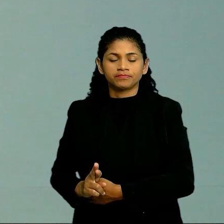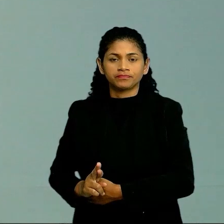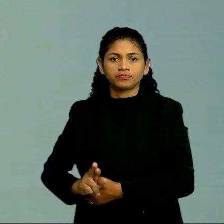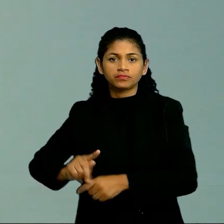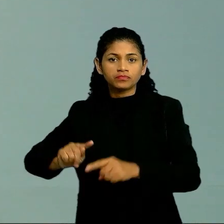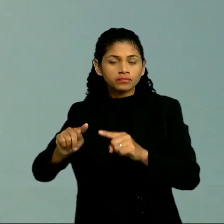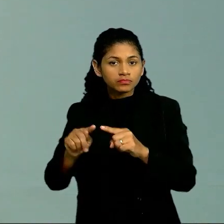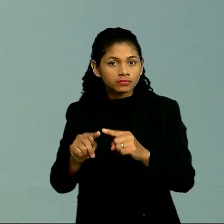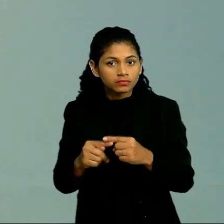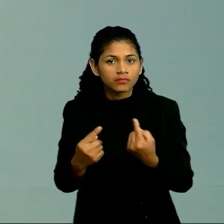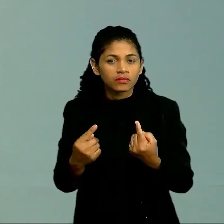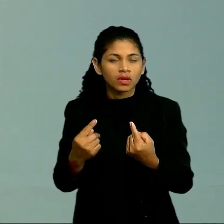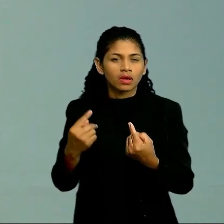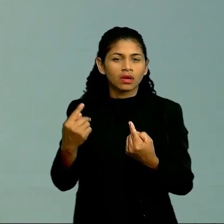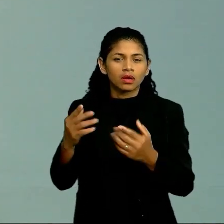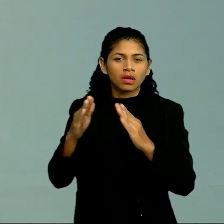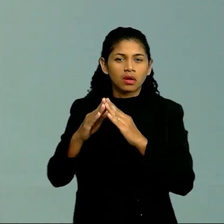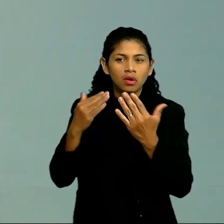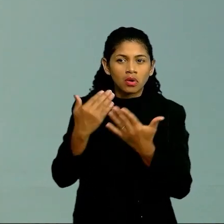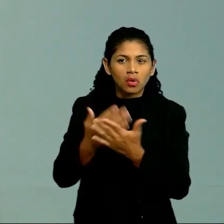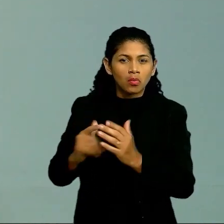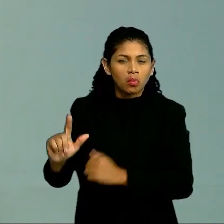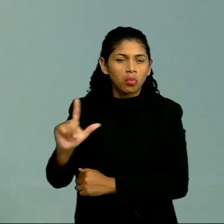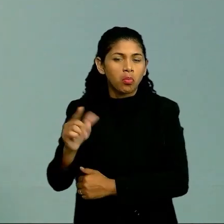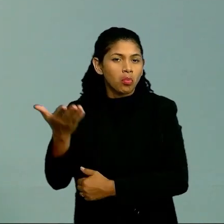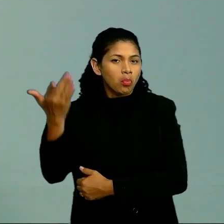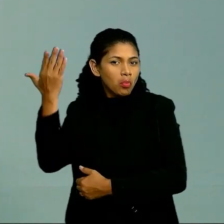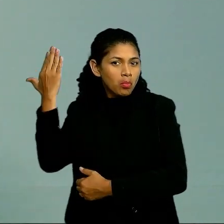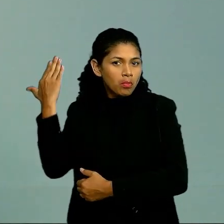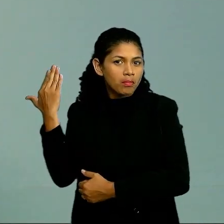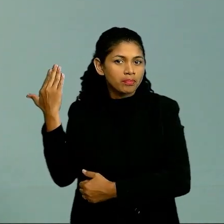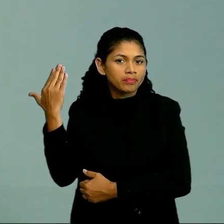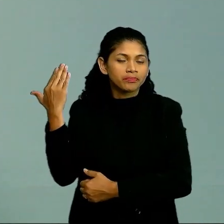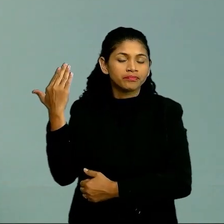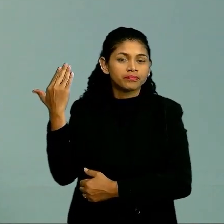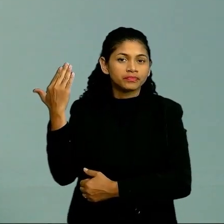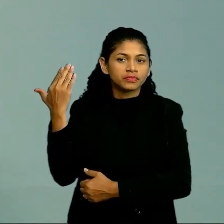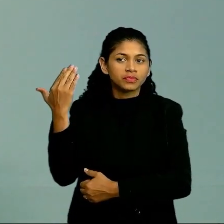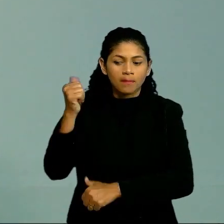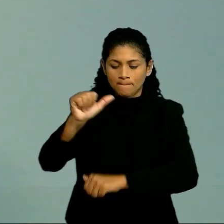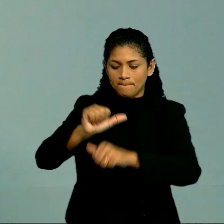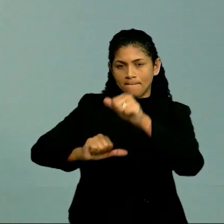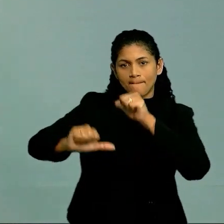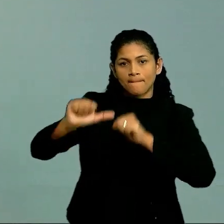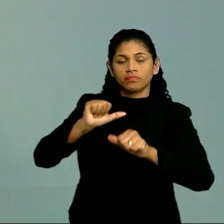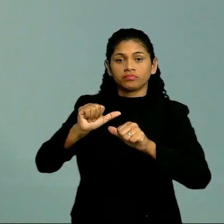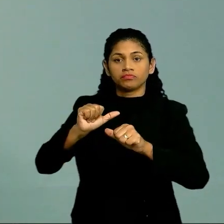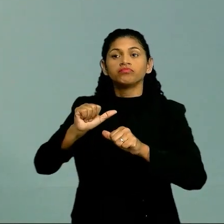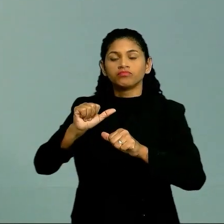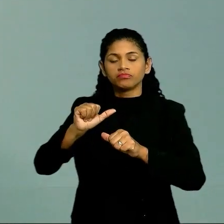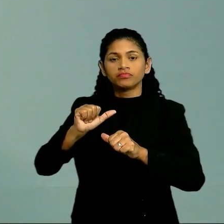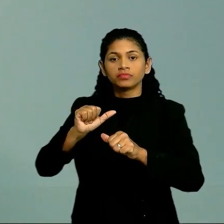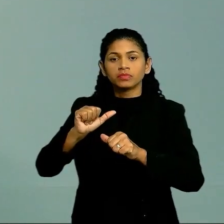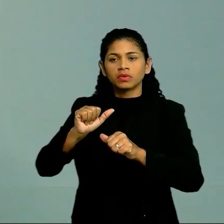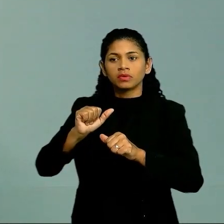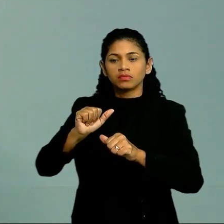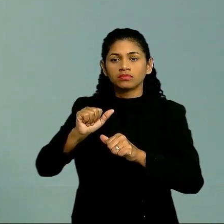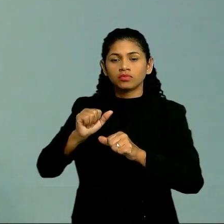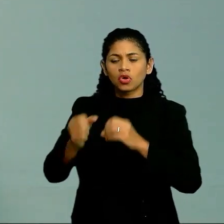e Theodor Adorno vão dizer que a Primeira e a Segunda Guerra Mundial elas são justamente o contrário. Elas são fruto da razão.